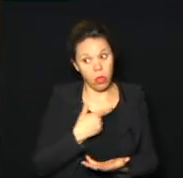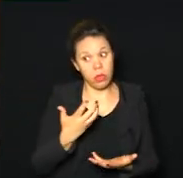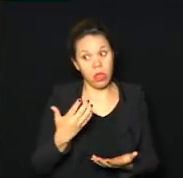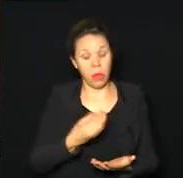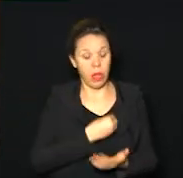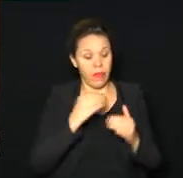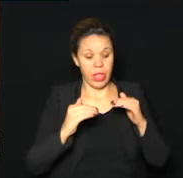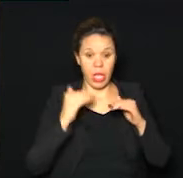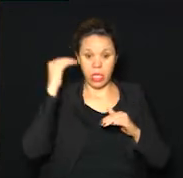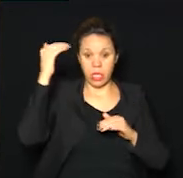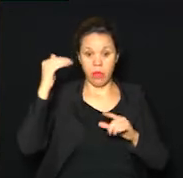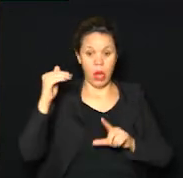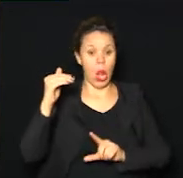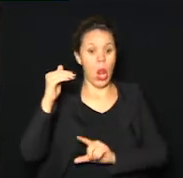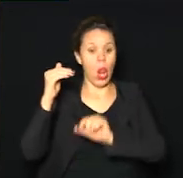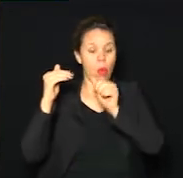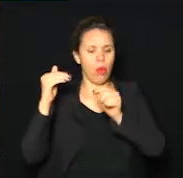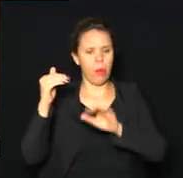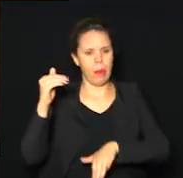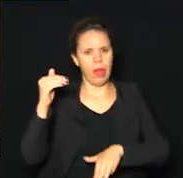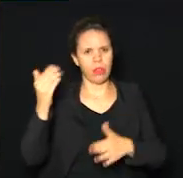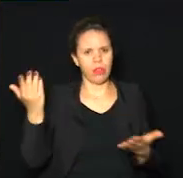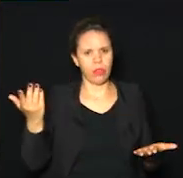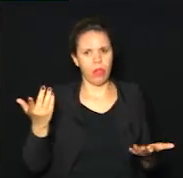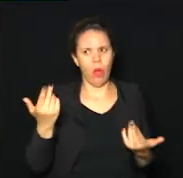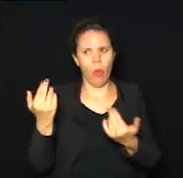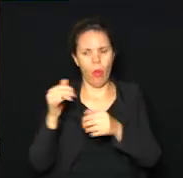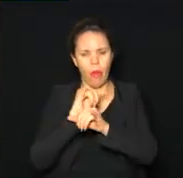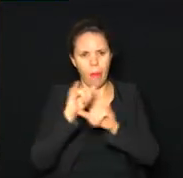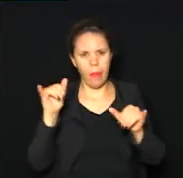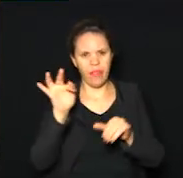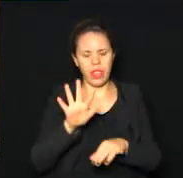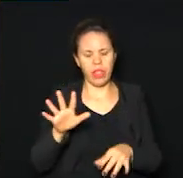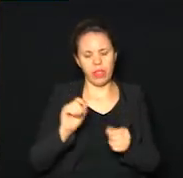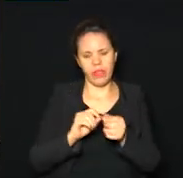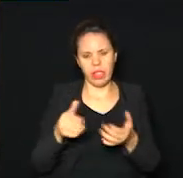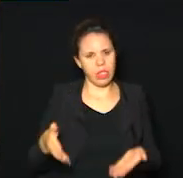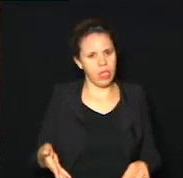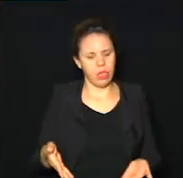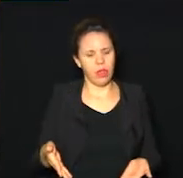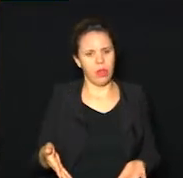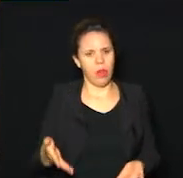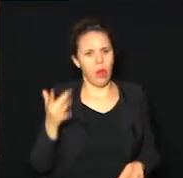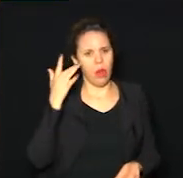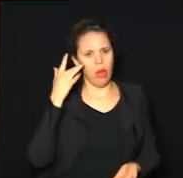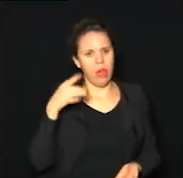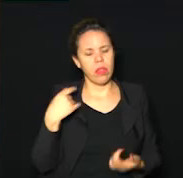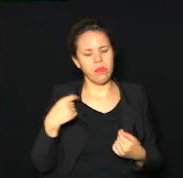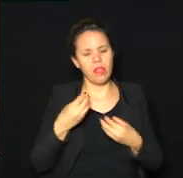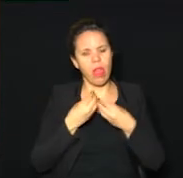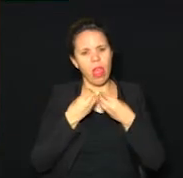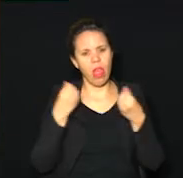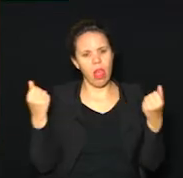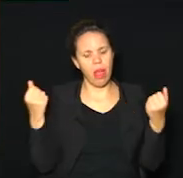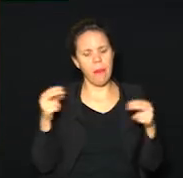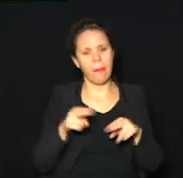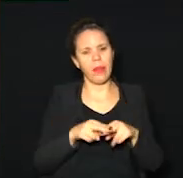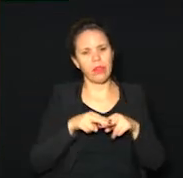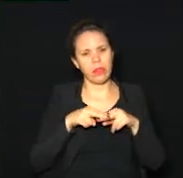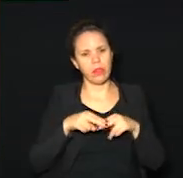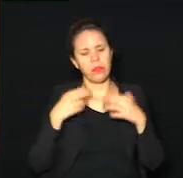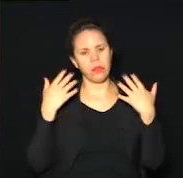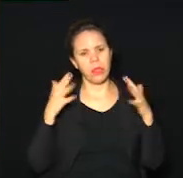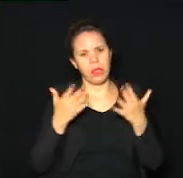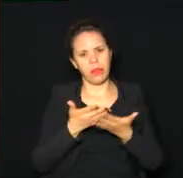do lucro, como é a campanha que a nossa federação está fazendo. Eu acho que nós temos que sensibilizar. Foi por isso que eu